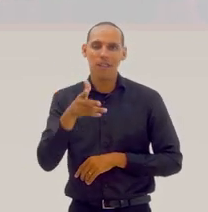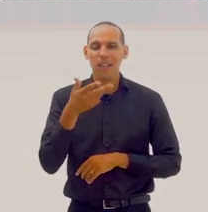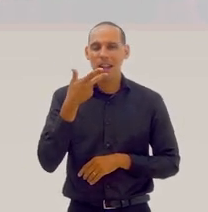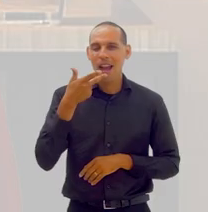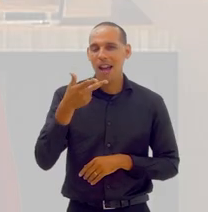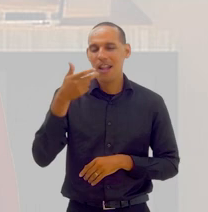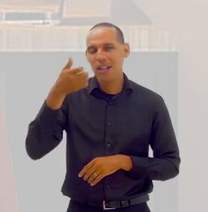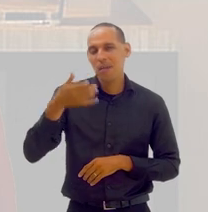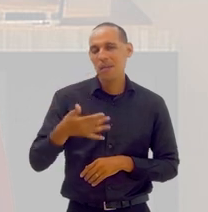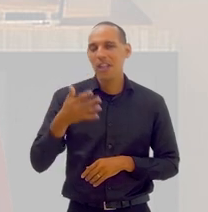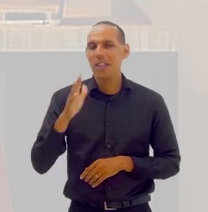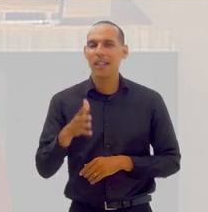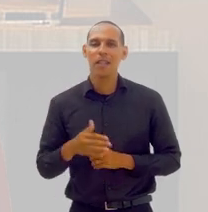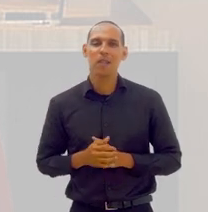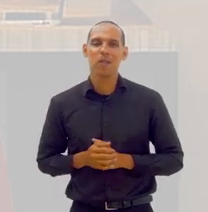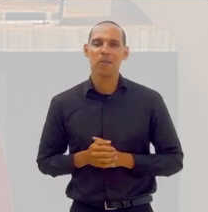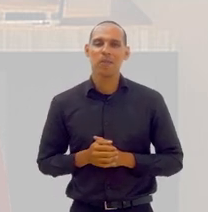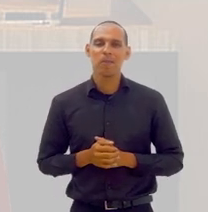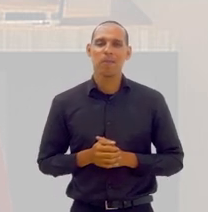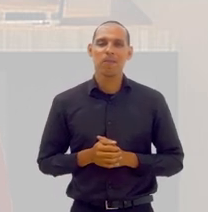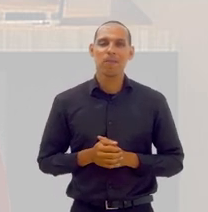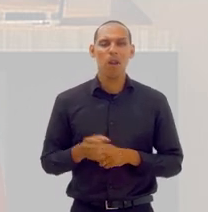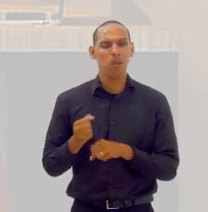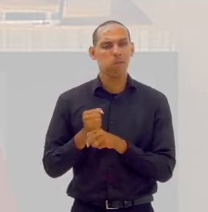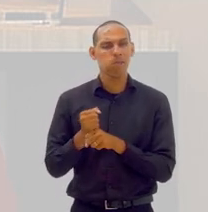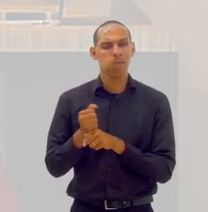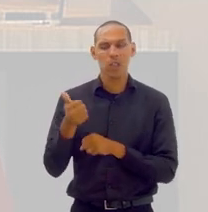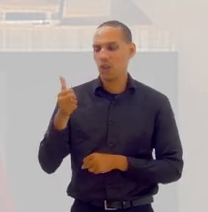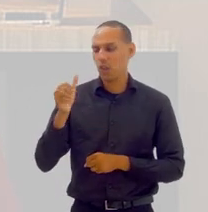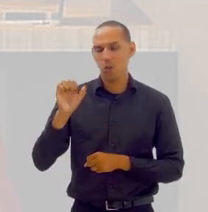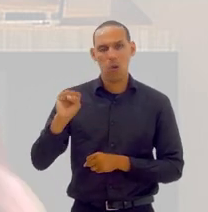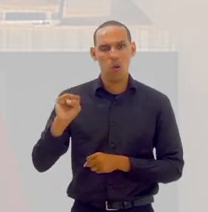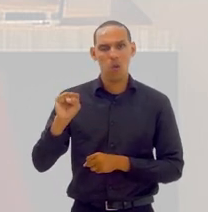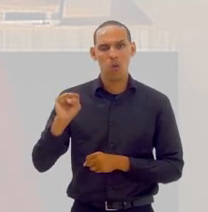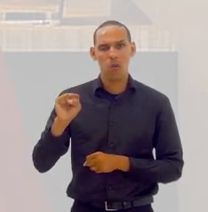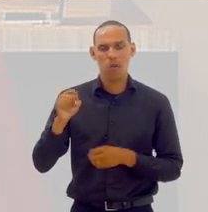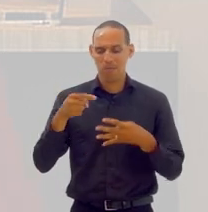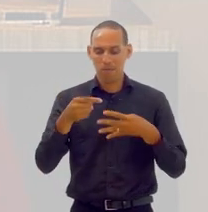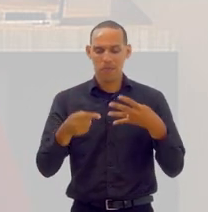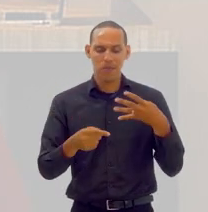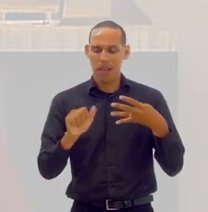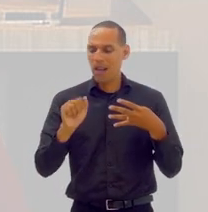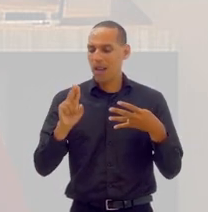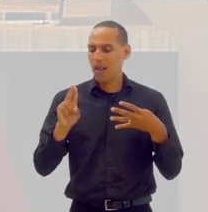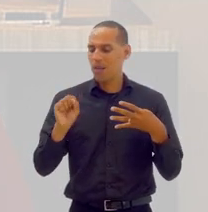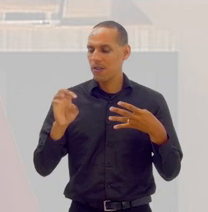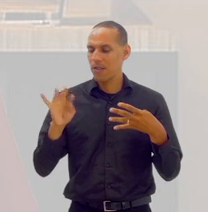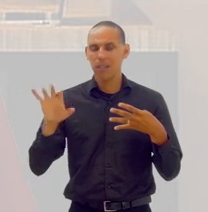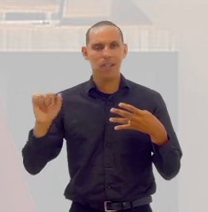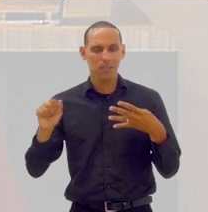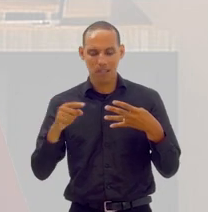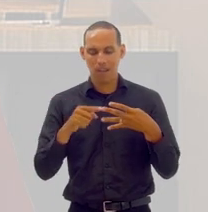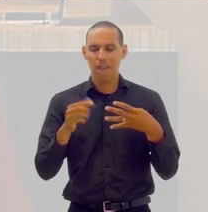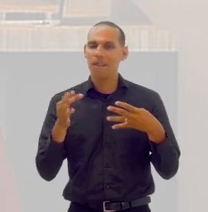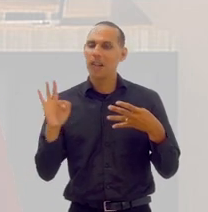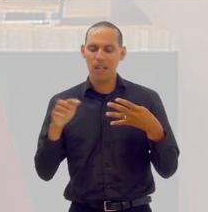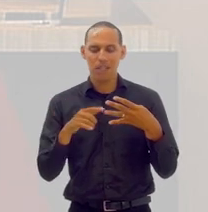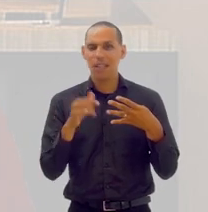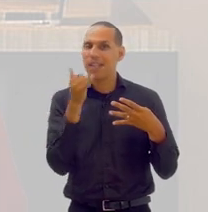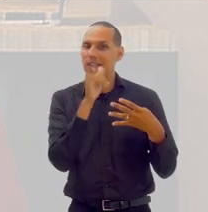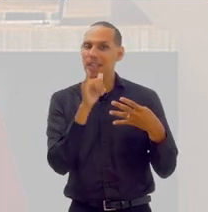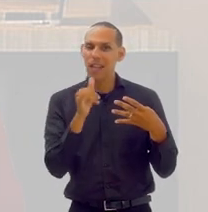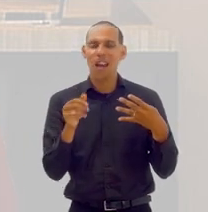citar aqui, que passou 18 anos entre Áustria, França, Itália,